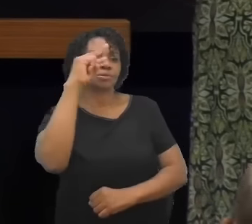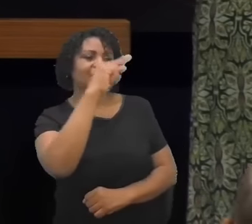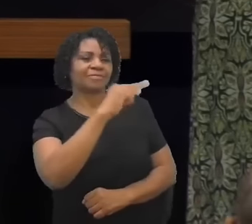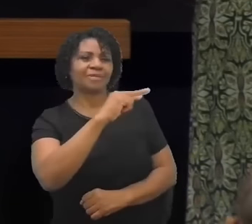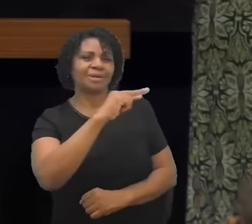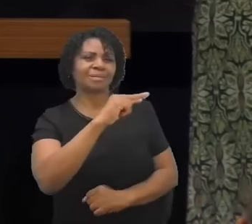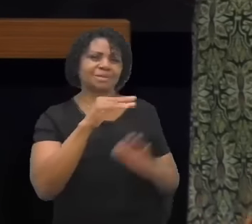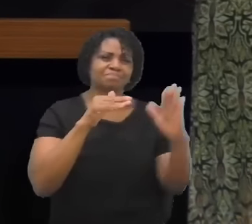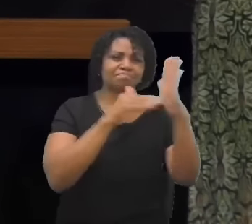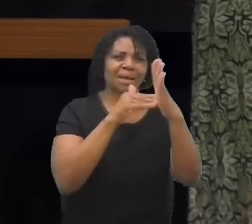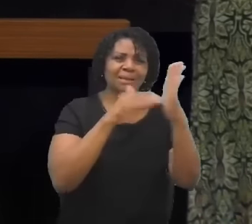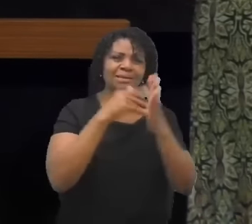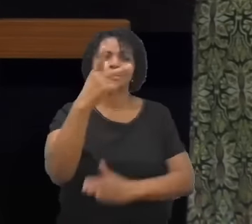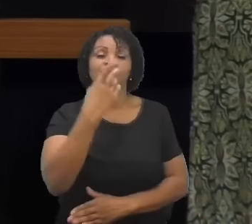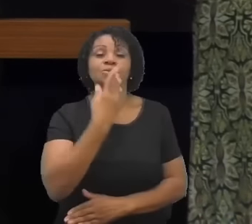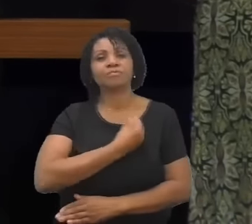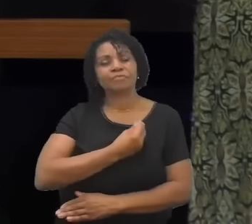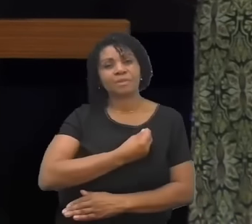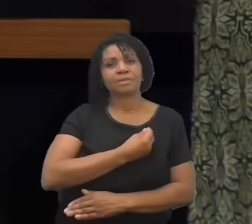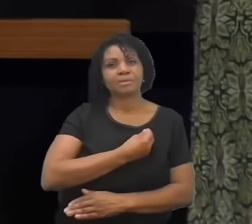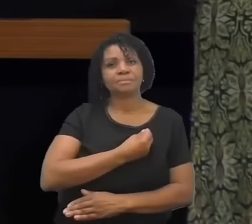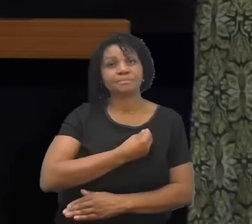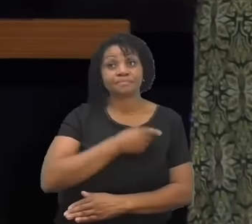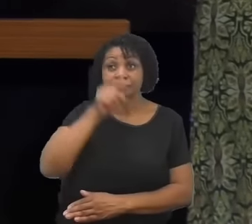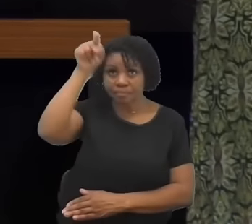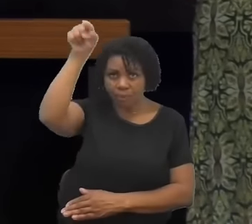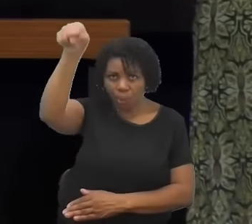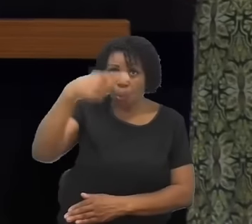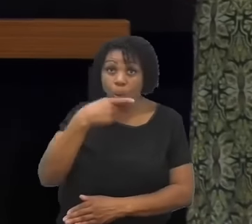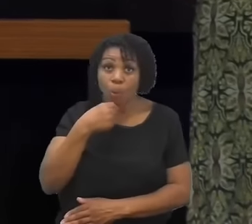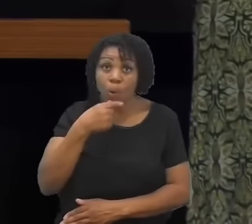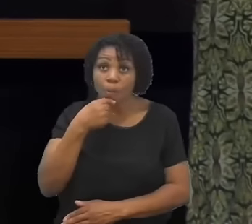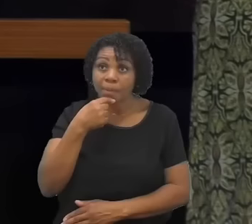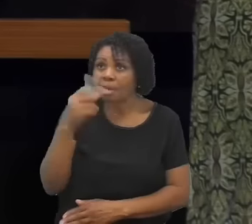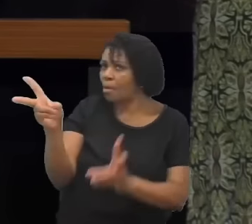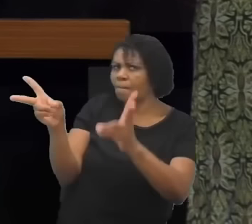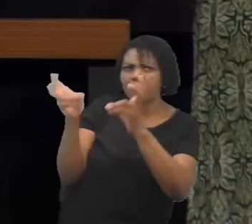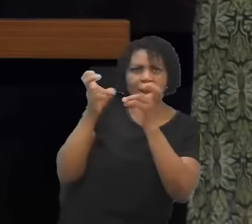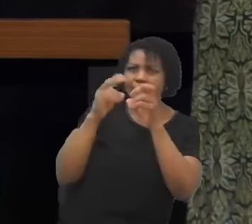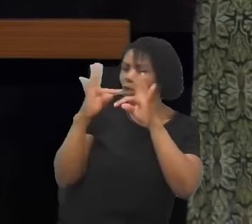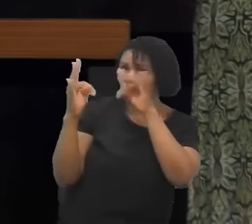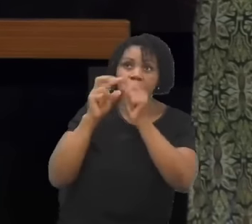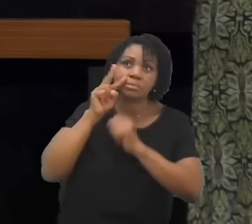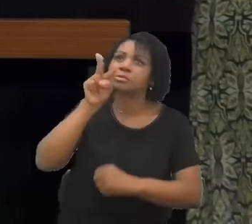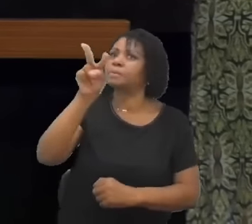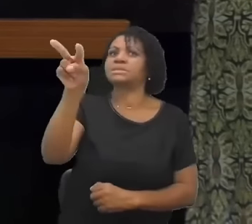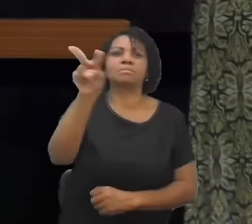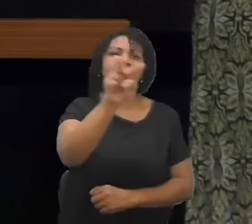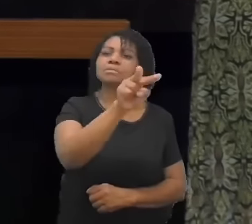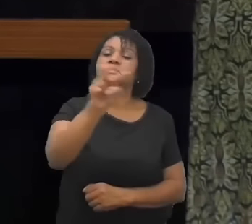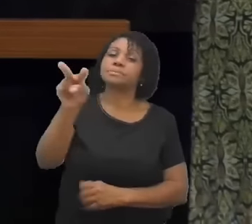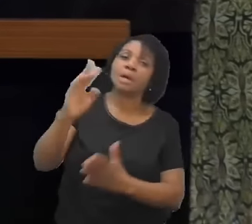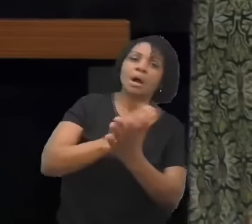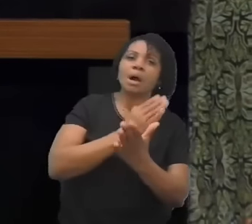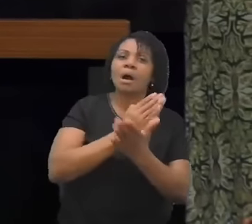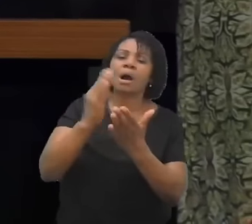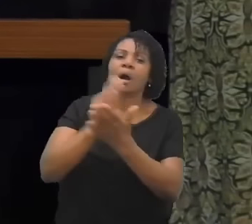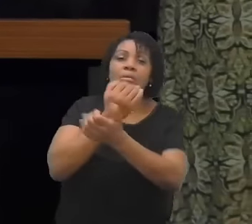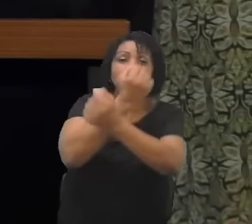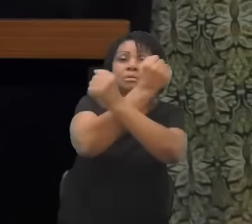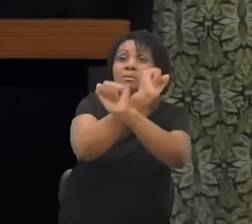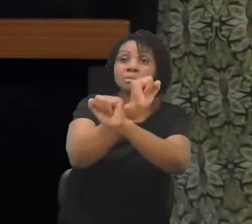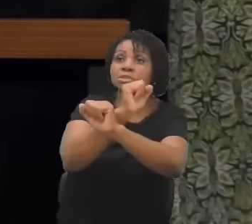que te limita. Ele está enxergando. Do gadareno, era visível para todos. Tinha algumas algemas que não